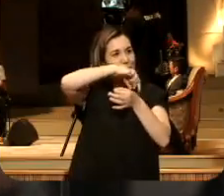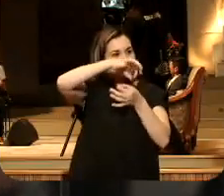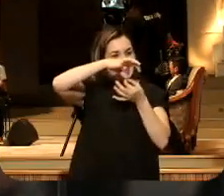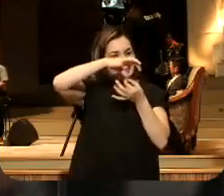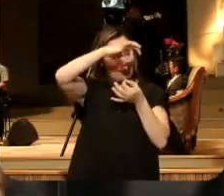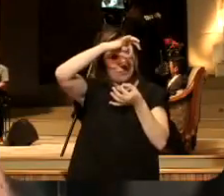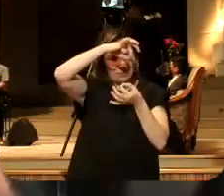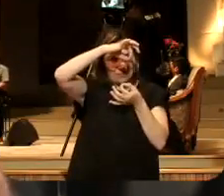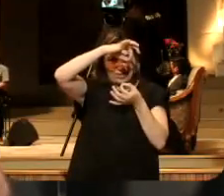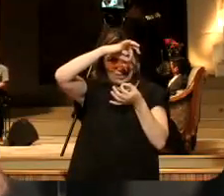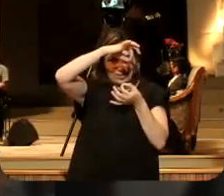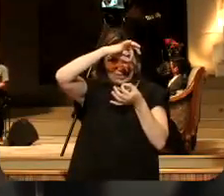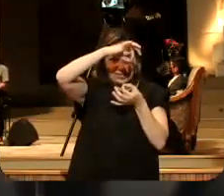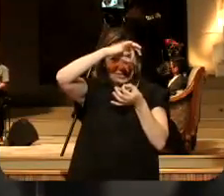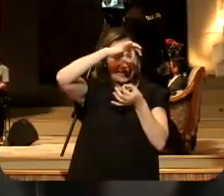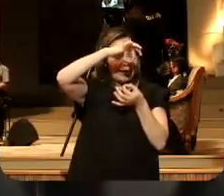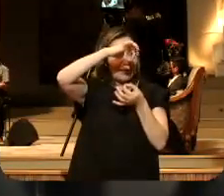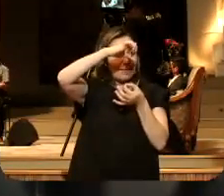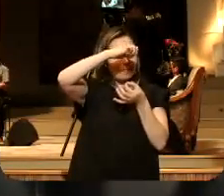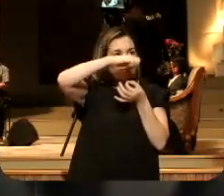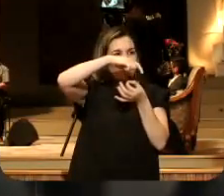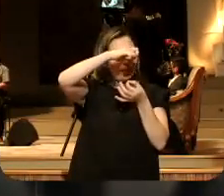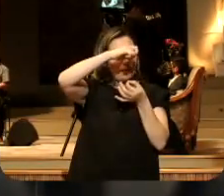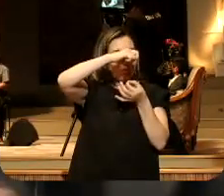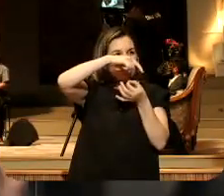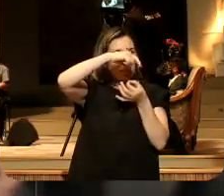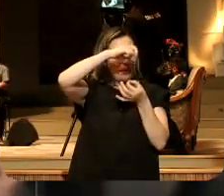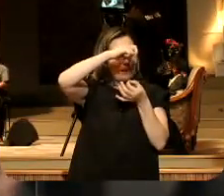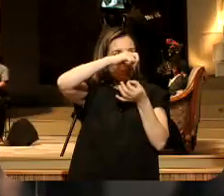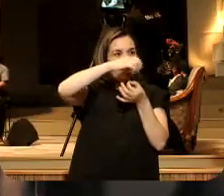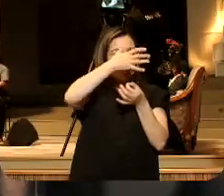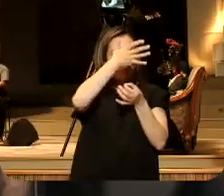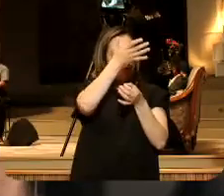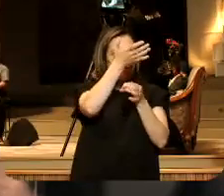a busca era ter uma vida cheia de sentido e significado.